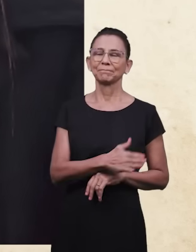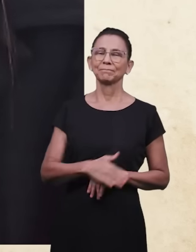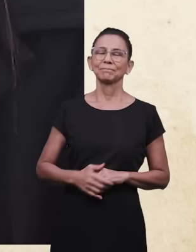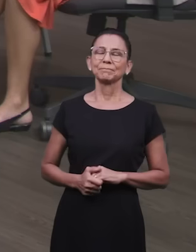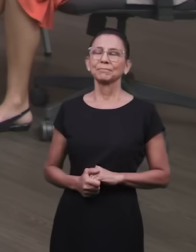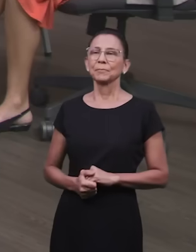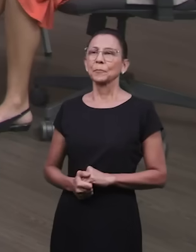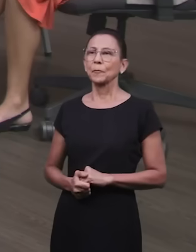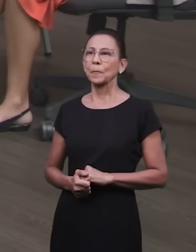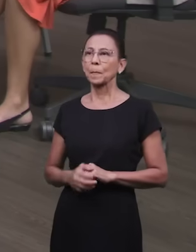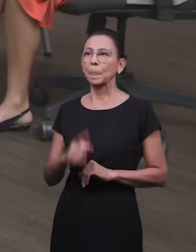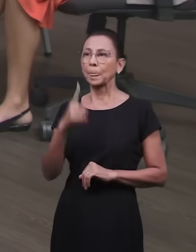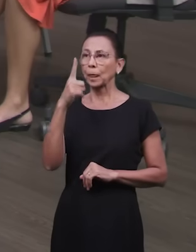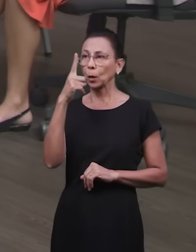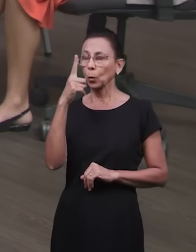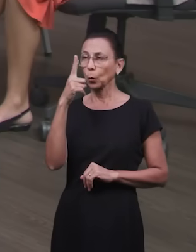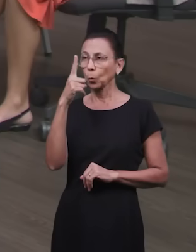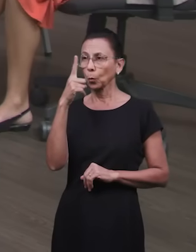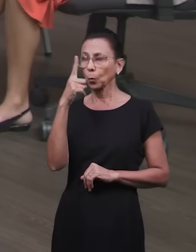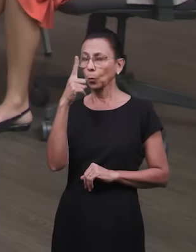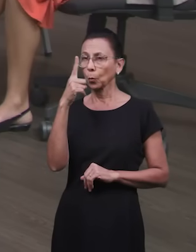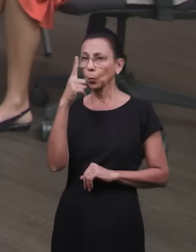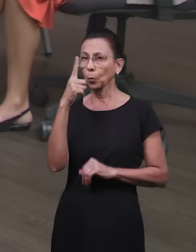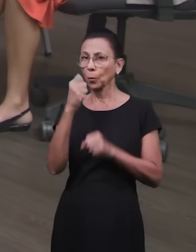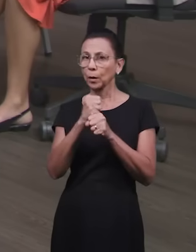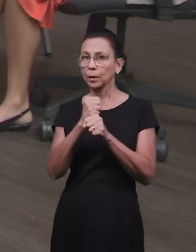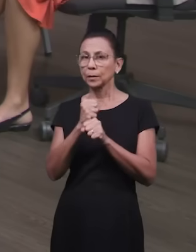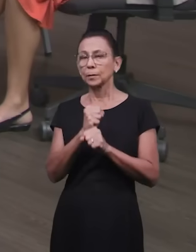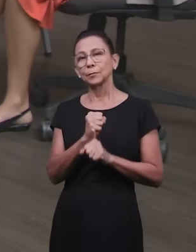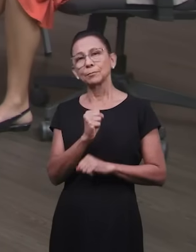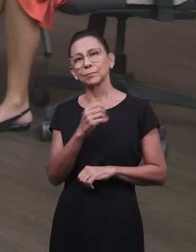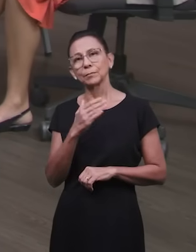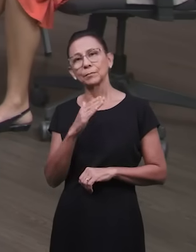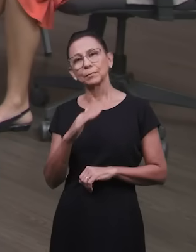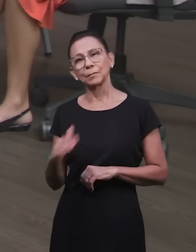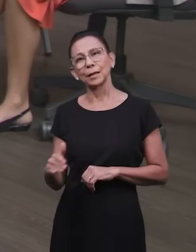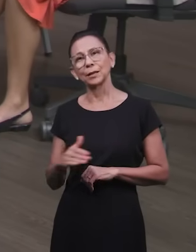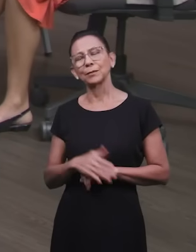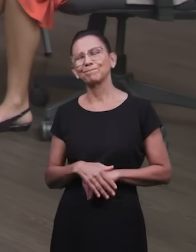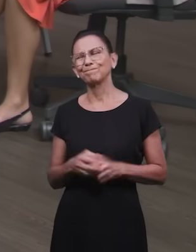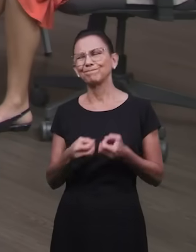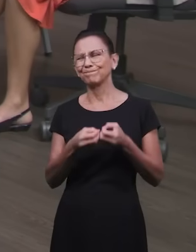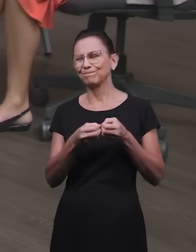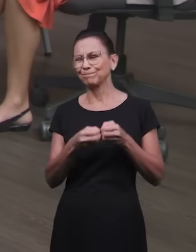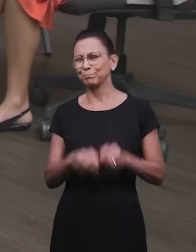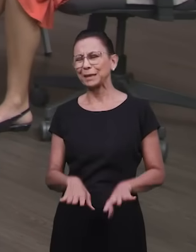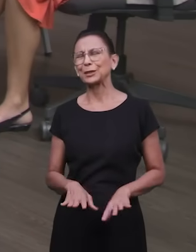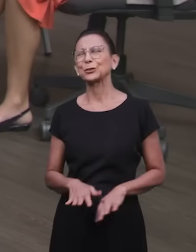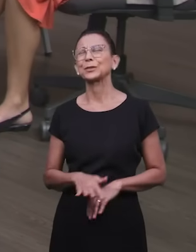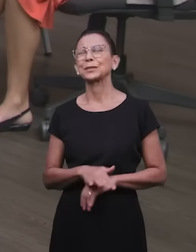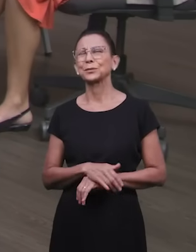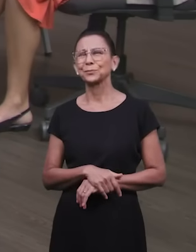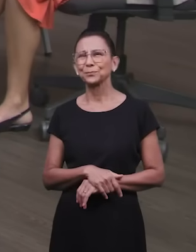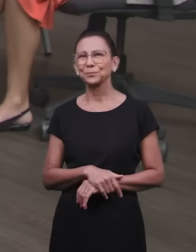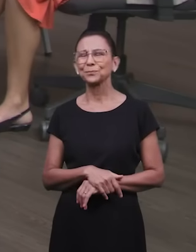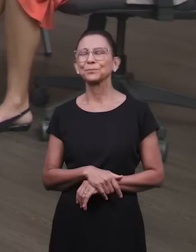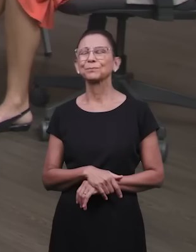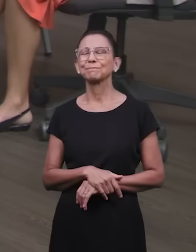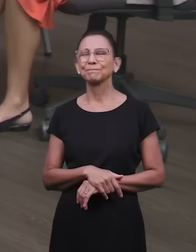Jesus. Amém. Andressa, 1 ano e meio sem estudar. Uau, mas os prejuízos são grandes. São grandes,